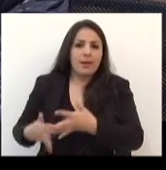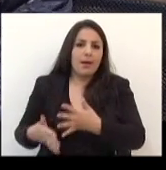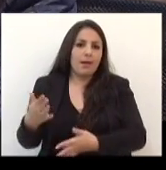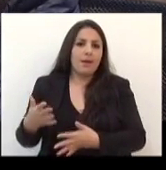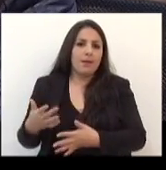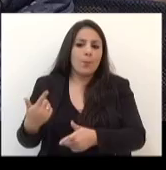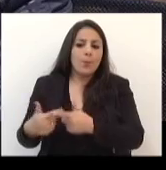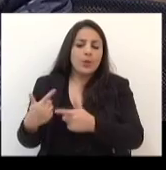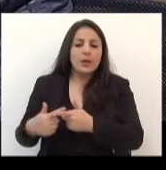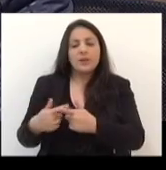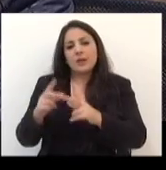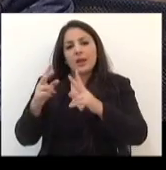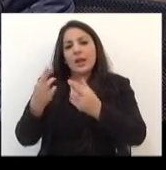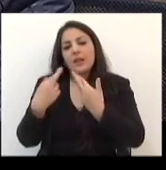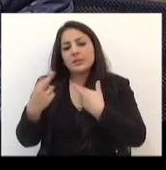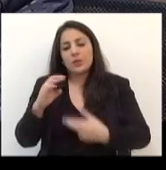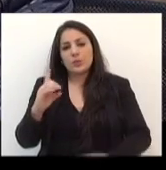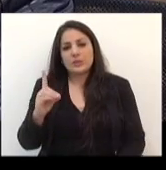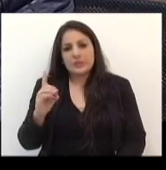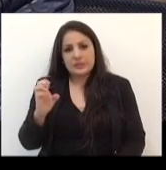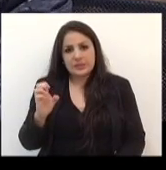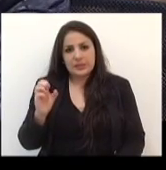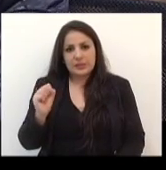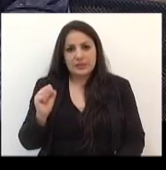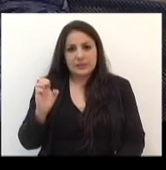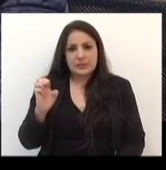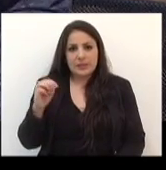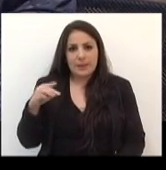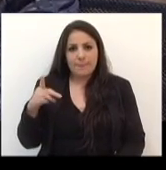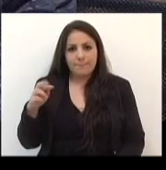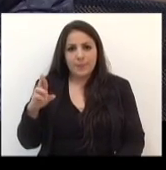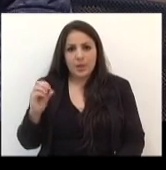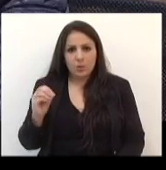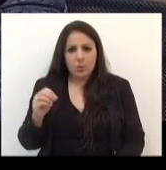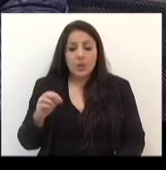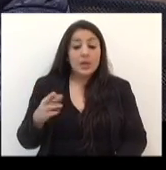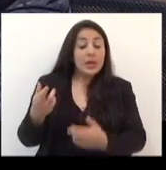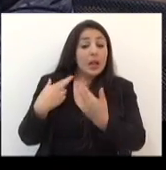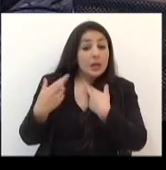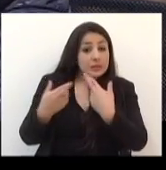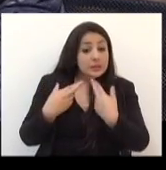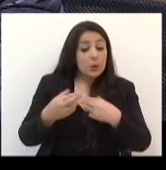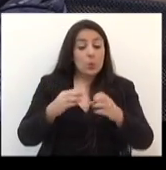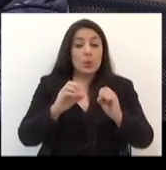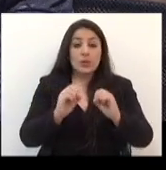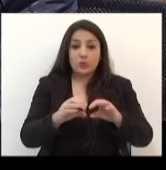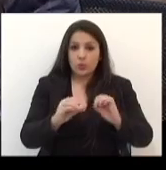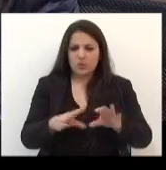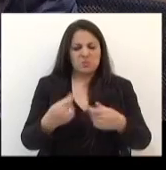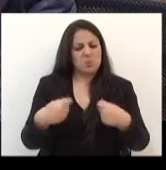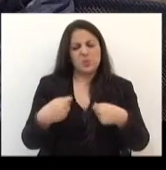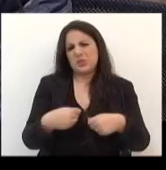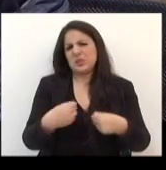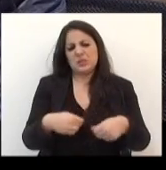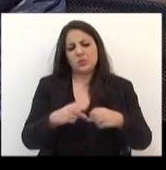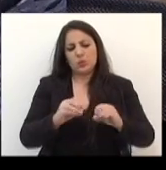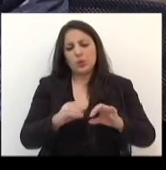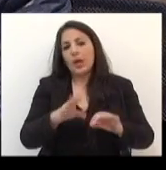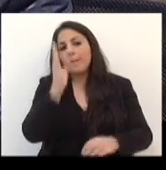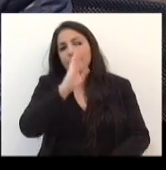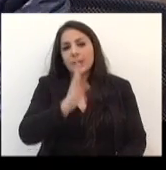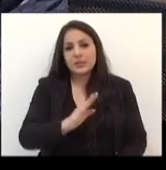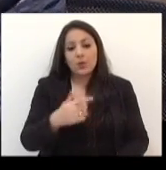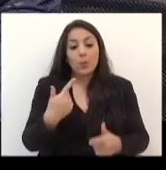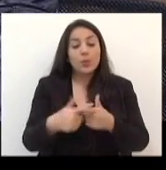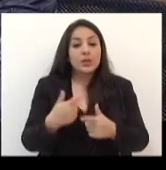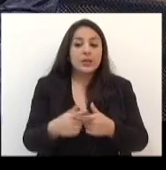desemprego. Em relação à educação, também eles não precisam ser educados no Brasil, porque eles vêm para cá falando 5 línguas.